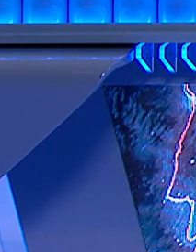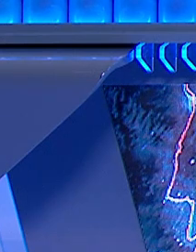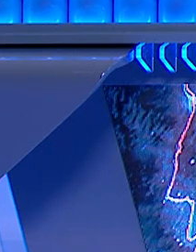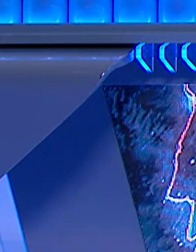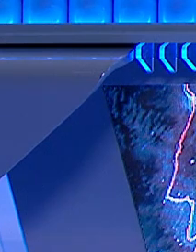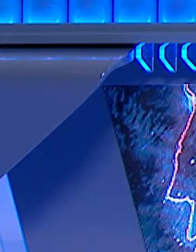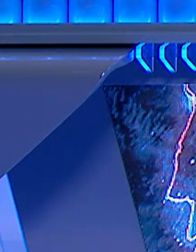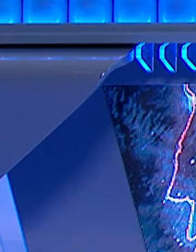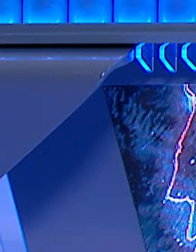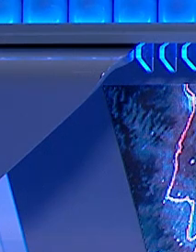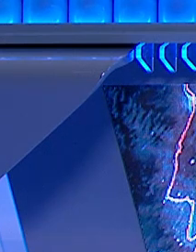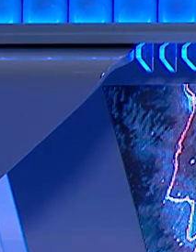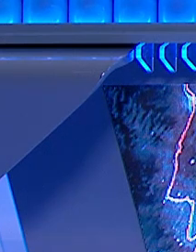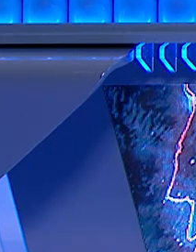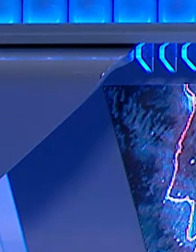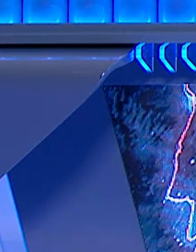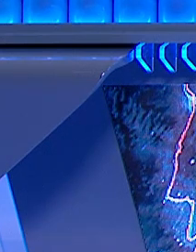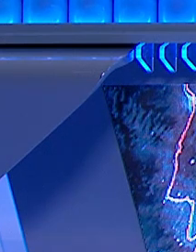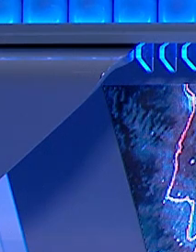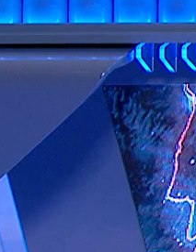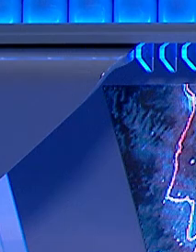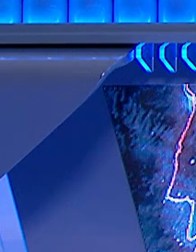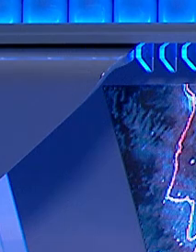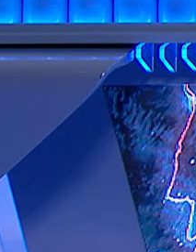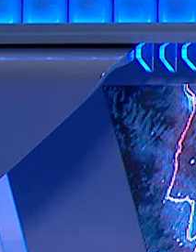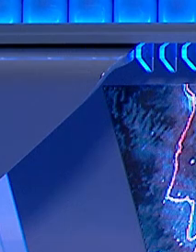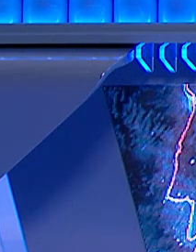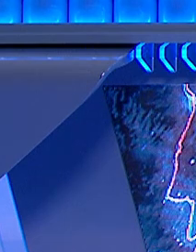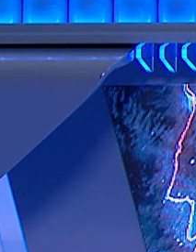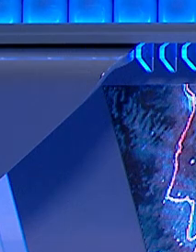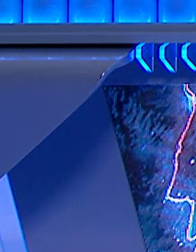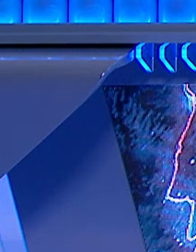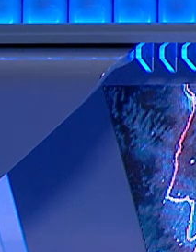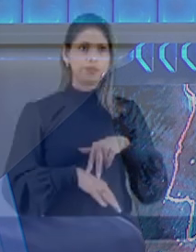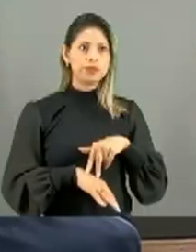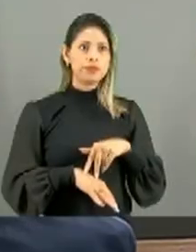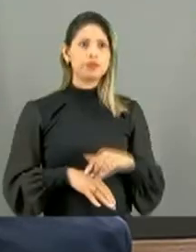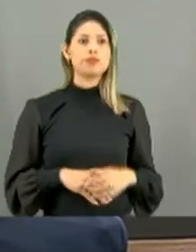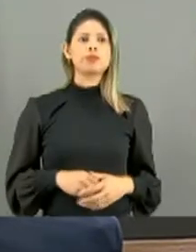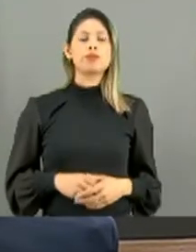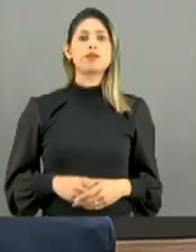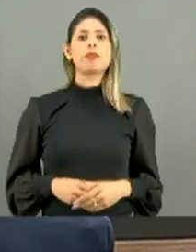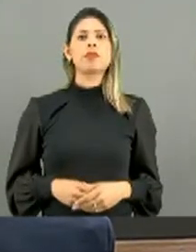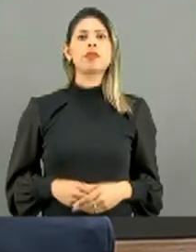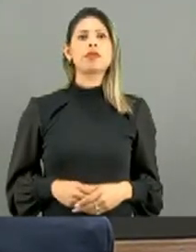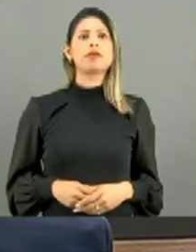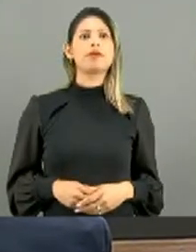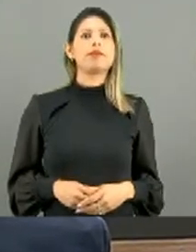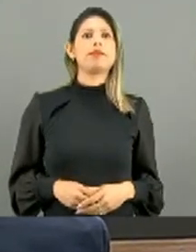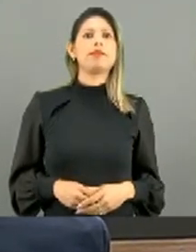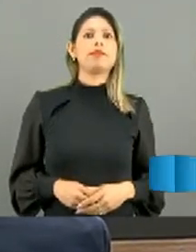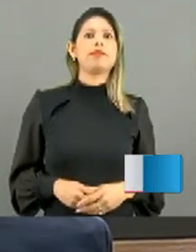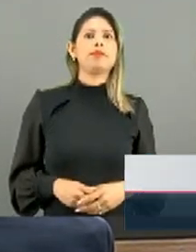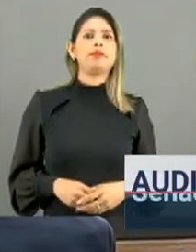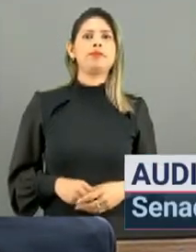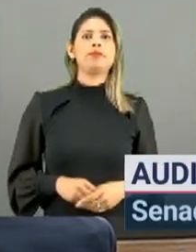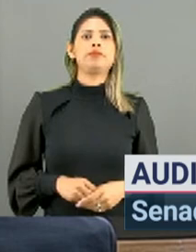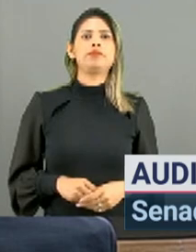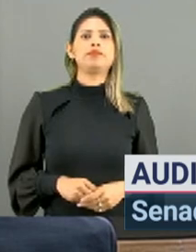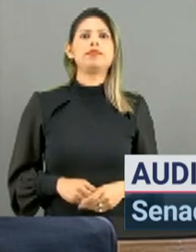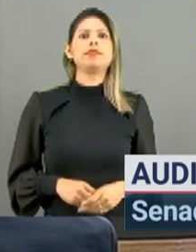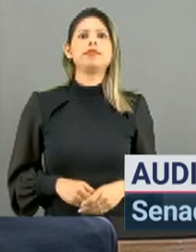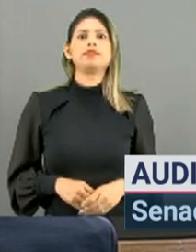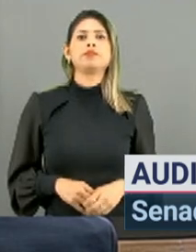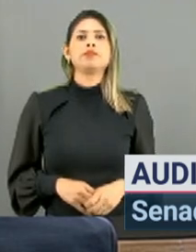janeiro, acusou o antecessor de dificultar as análises financeiras. Sérgio Rial foi indicado para assumir